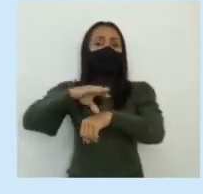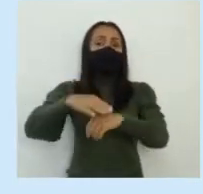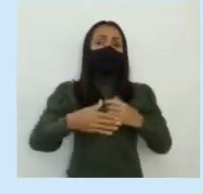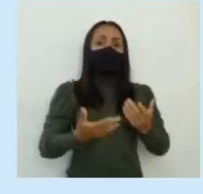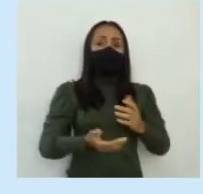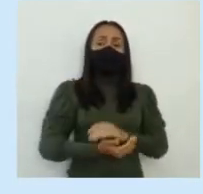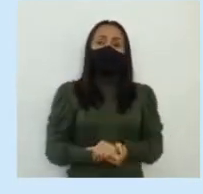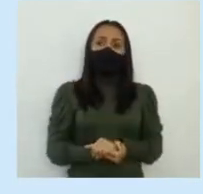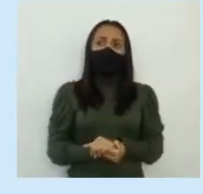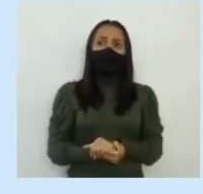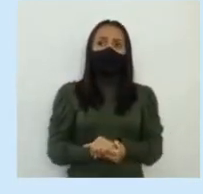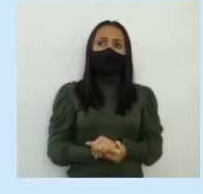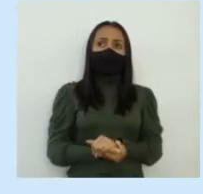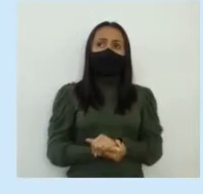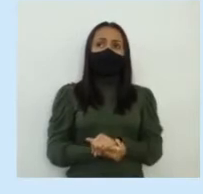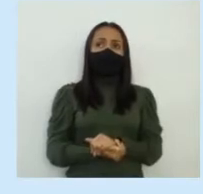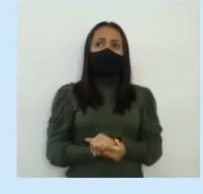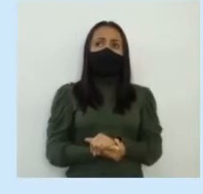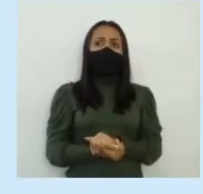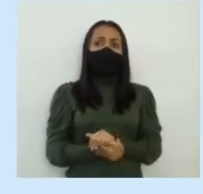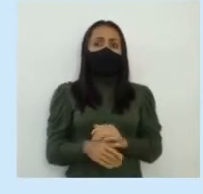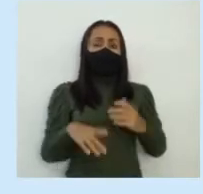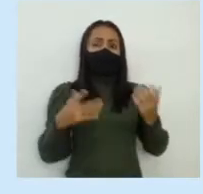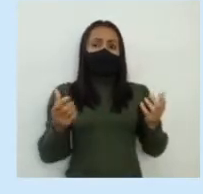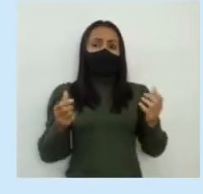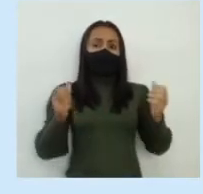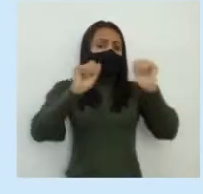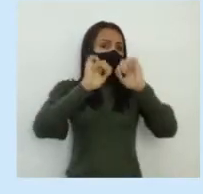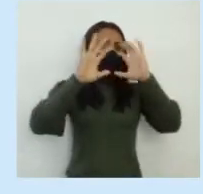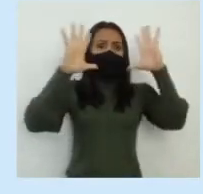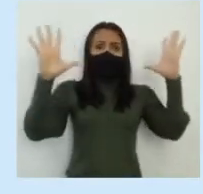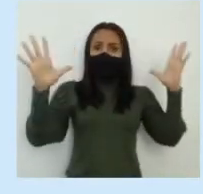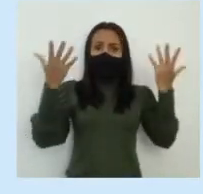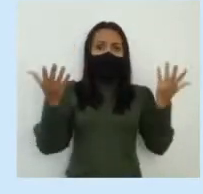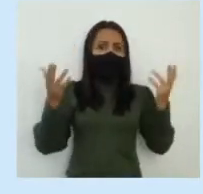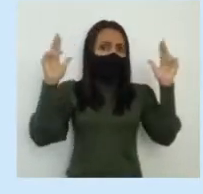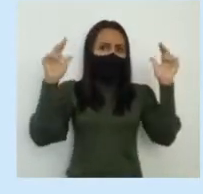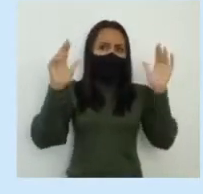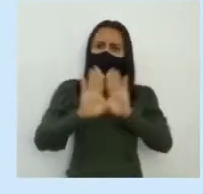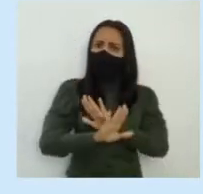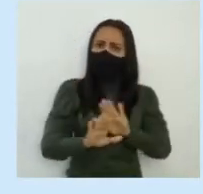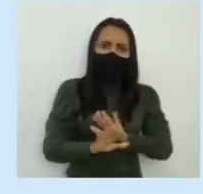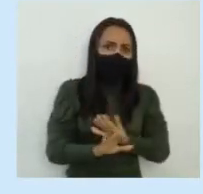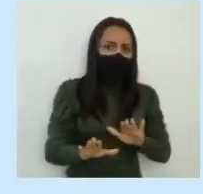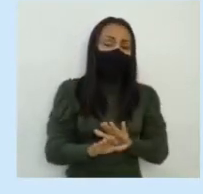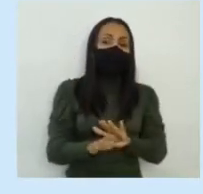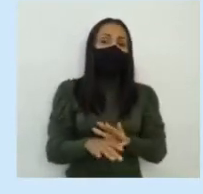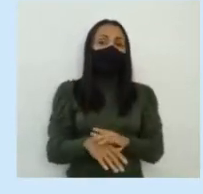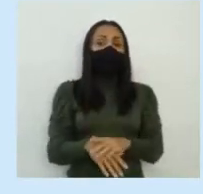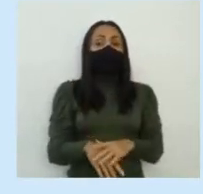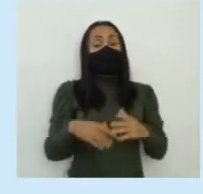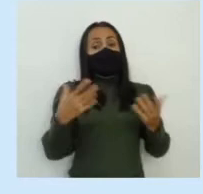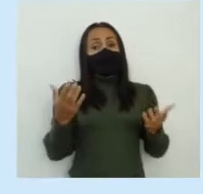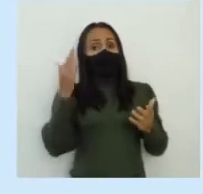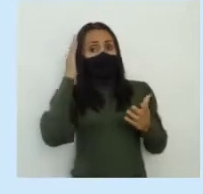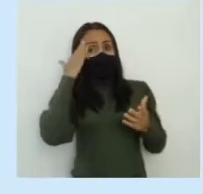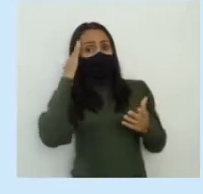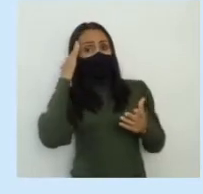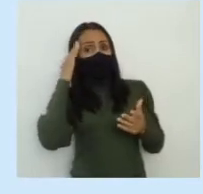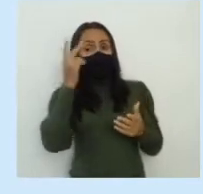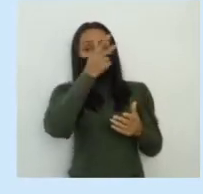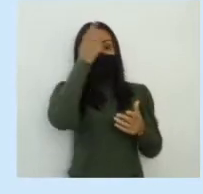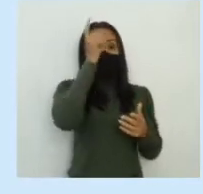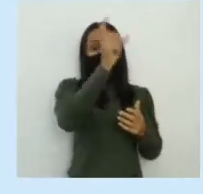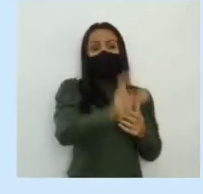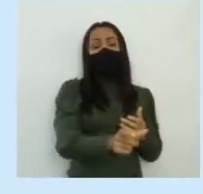com não tão clara. Então ele supõe que aquele destinatário já vai entender. Então ele